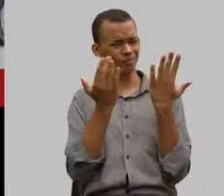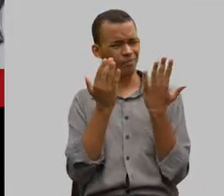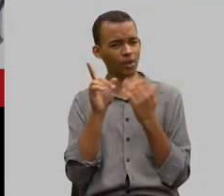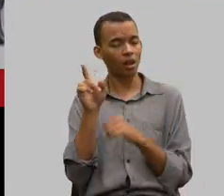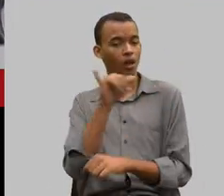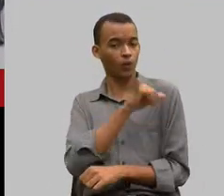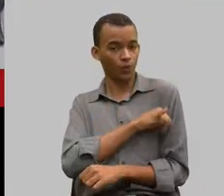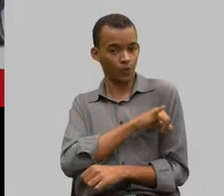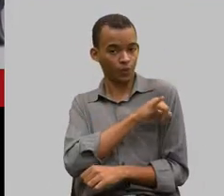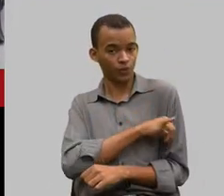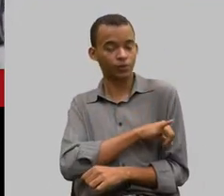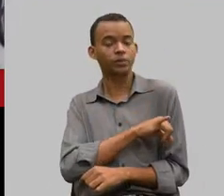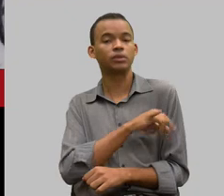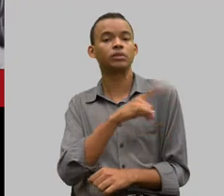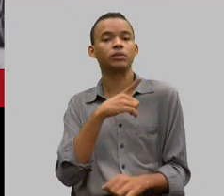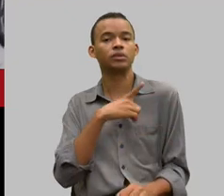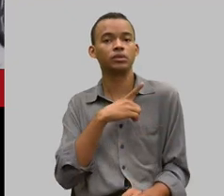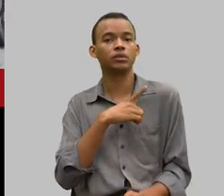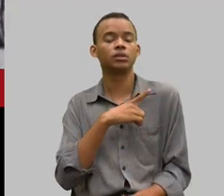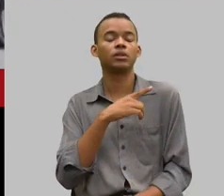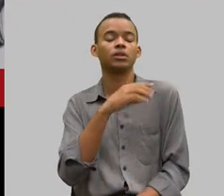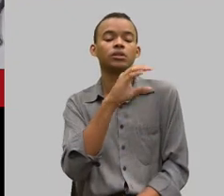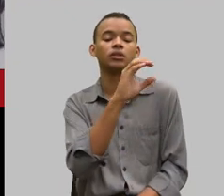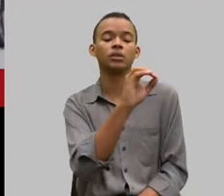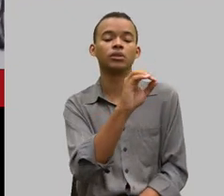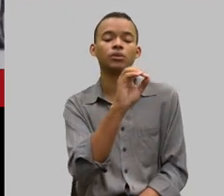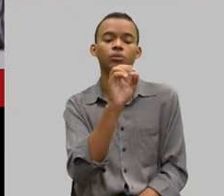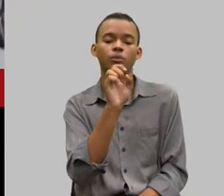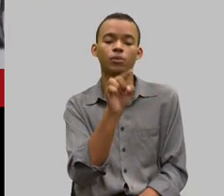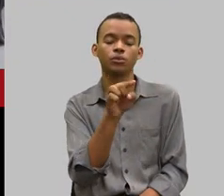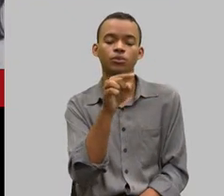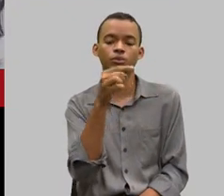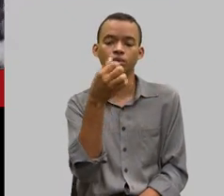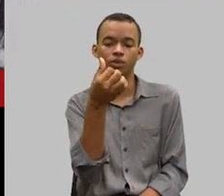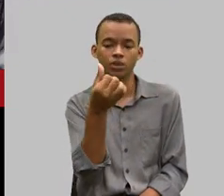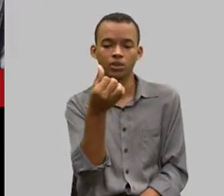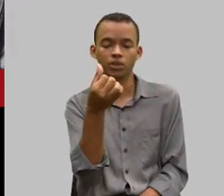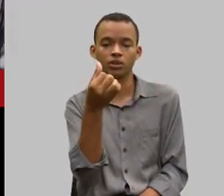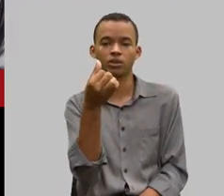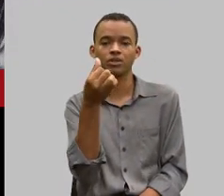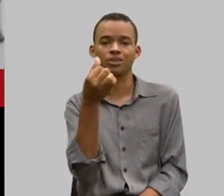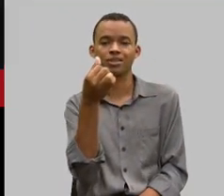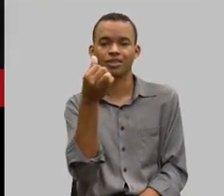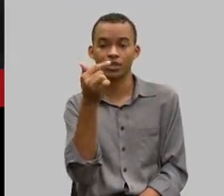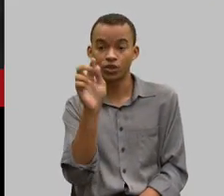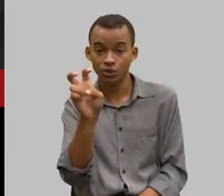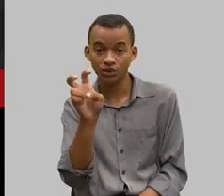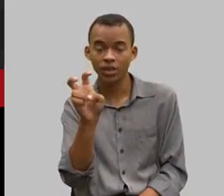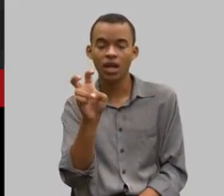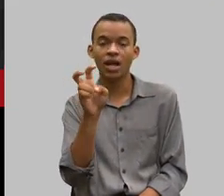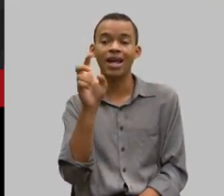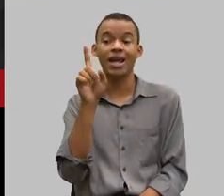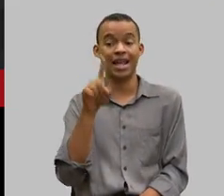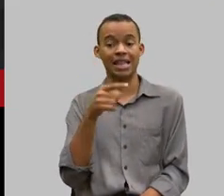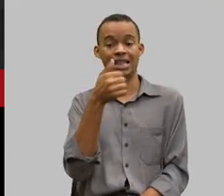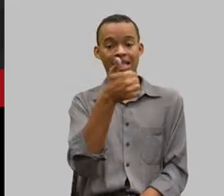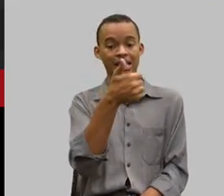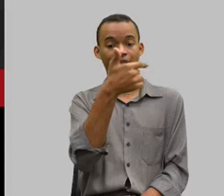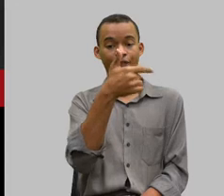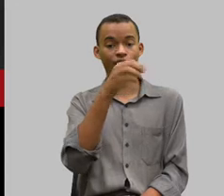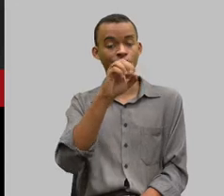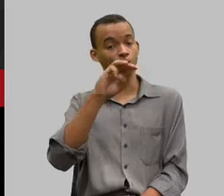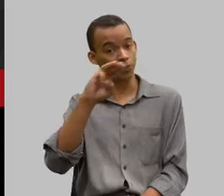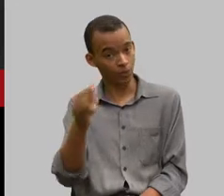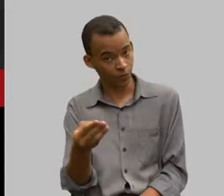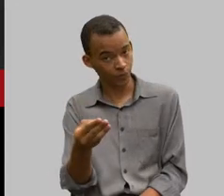de 0.375 que equivale a 12 120 milhões deais o estado do Rio de Janeiro o estado com um